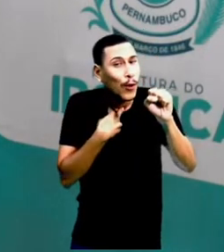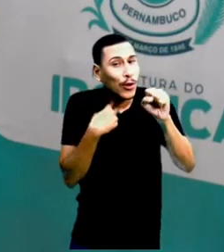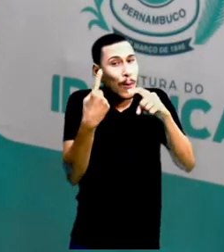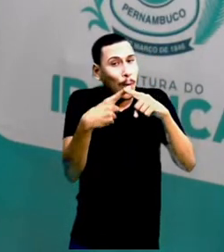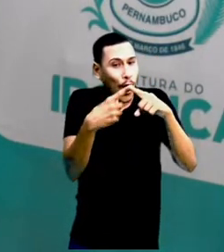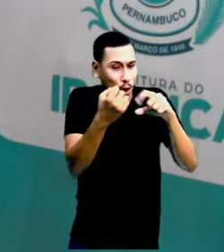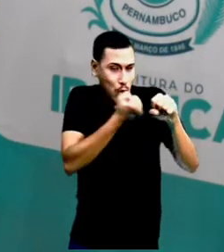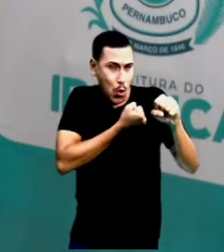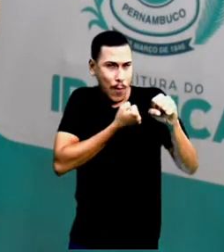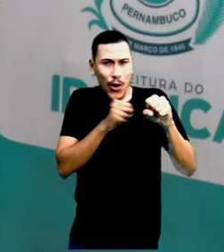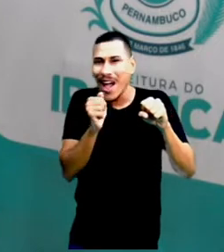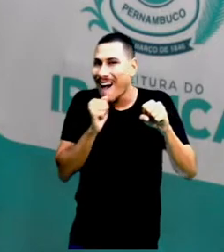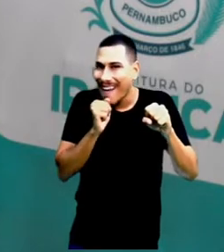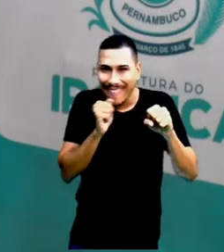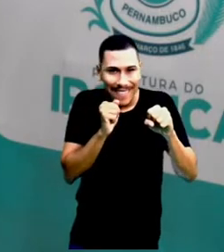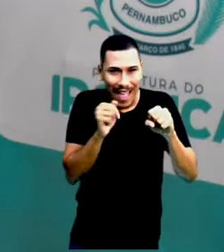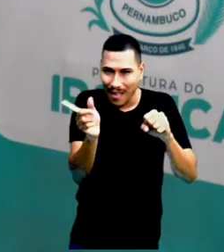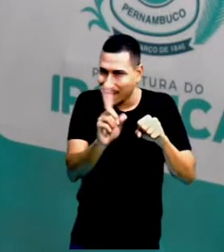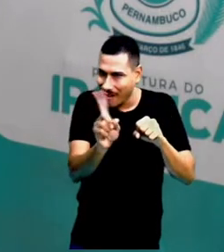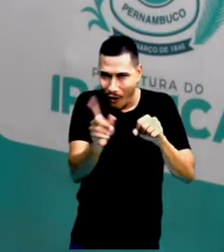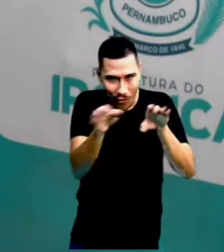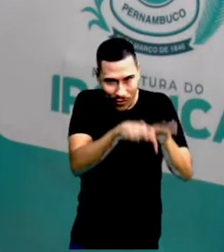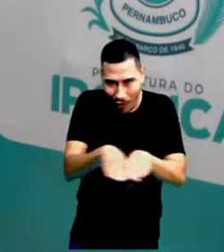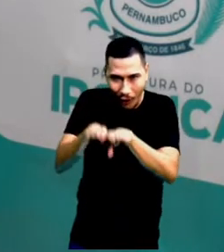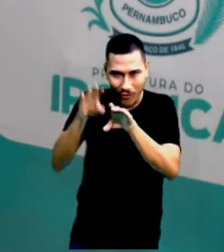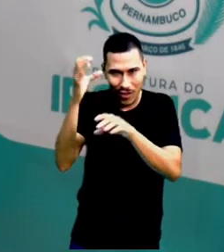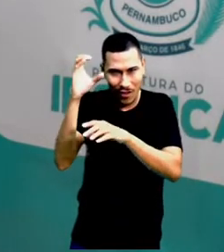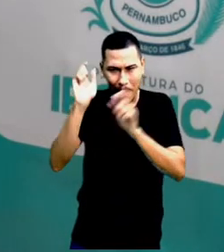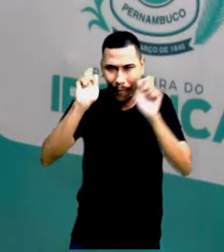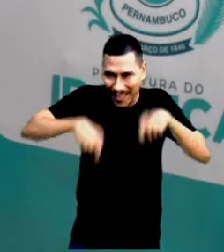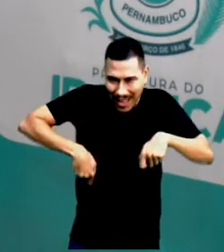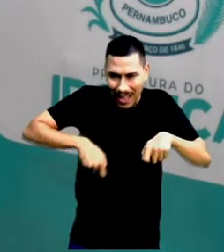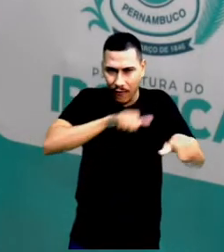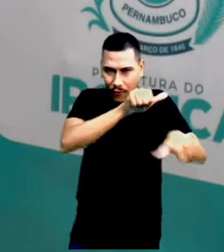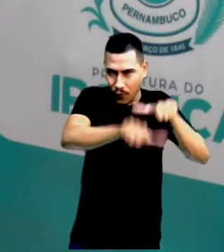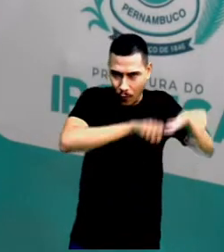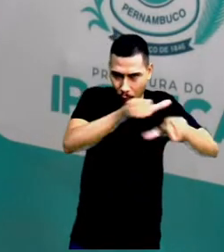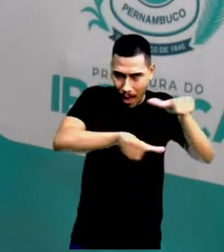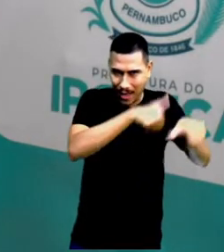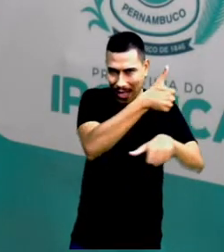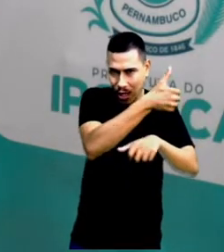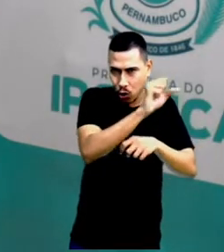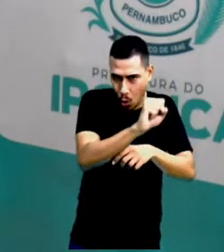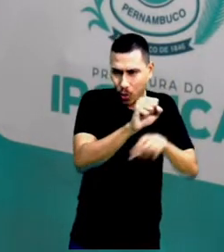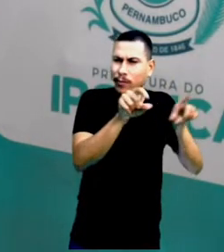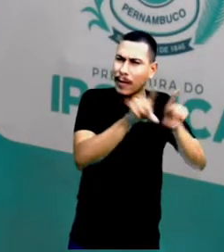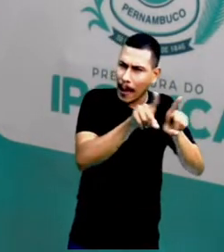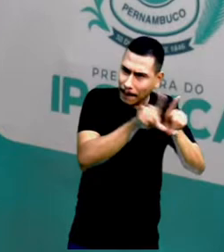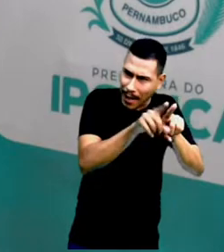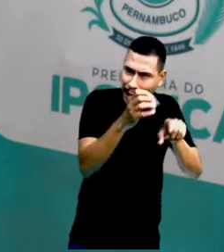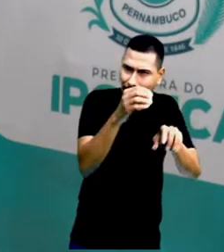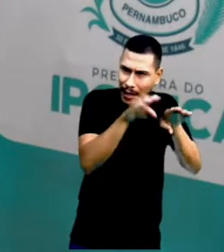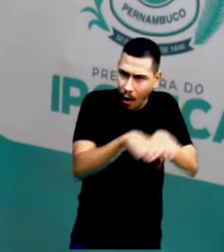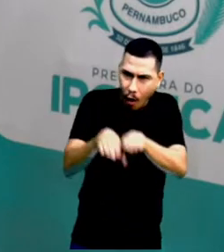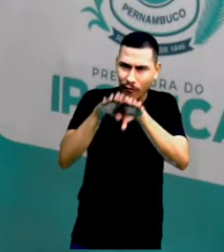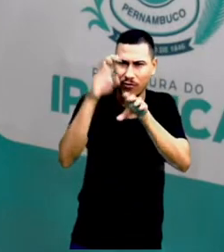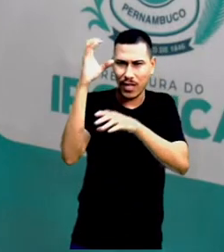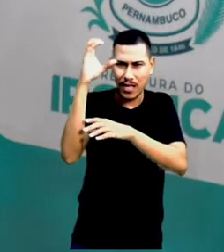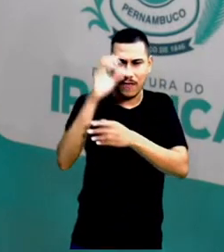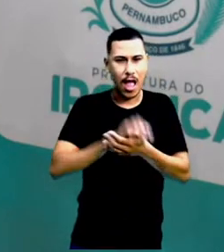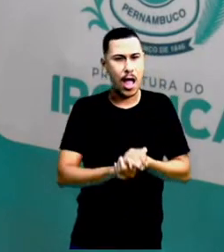ainda não está em notação científica. Temos que transformar o 18 em notação científica também. Vamos colocar